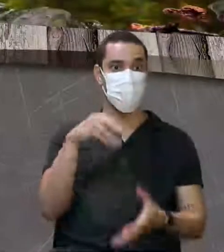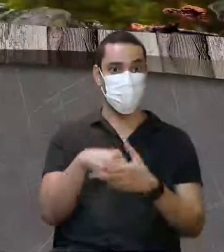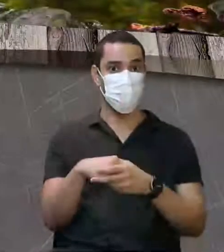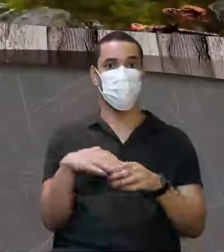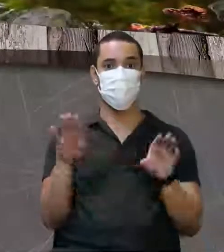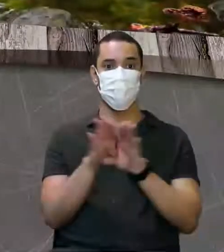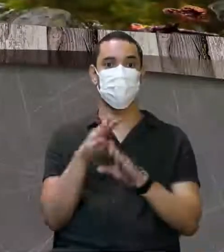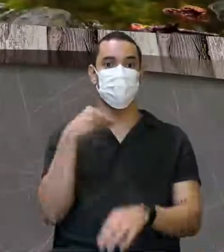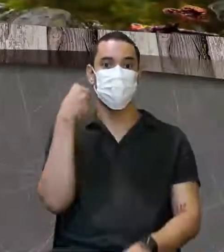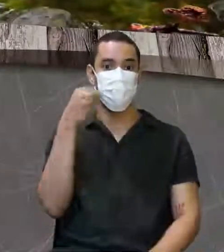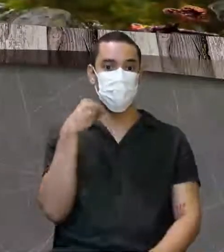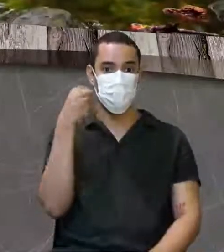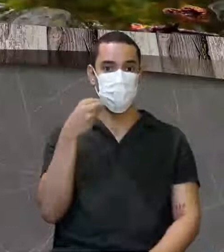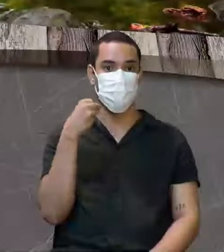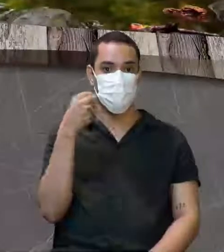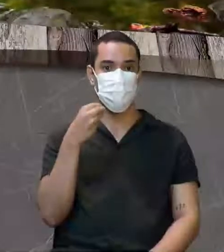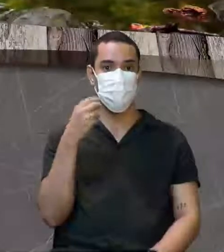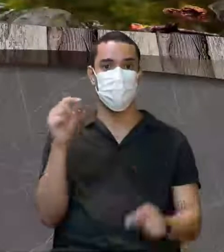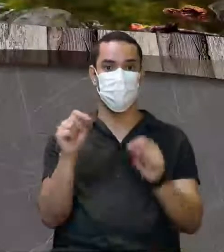sim. A gente vai dando aqueles gritinhos,